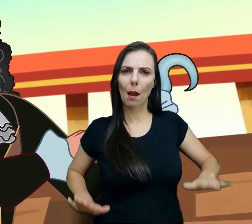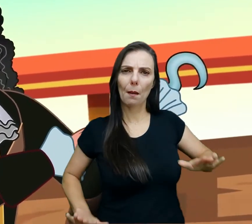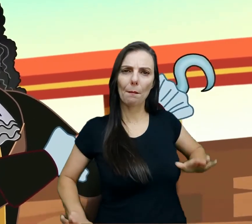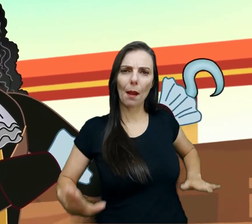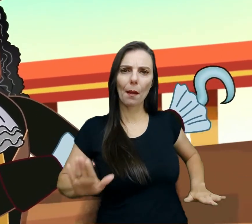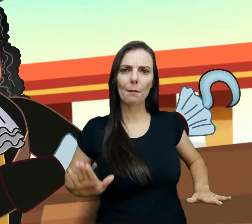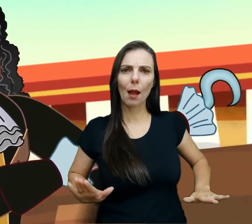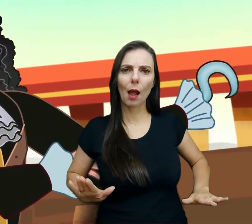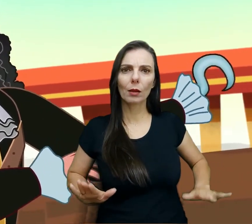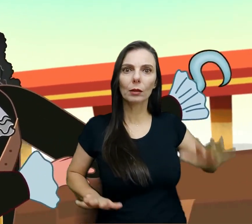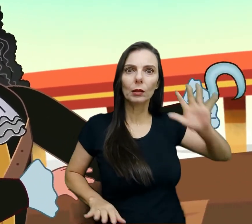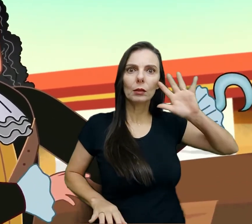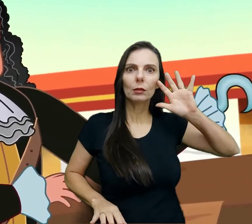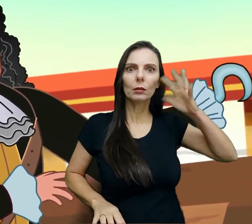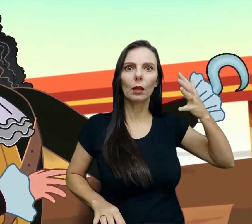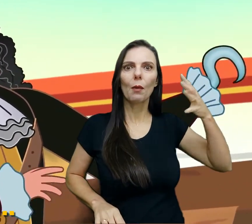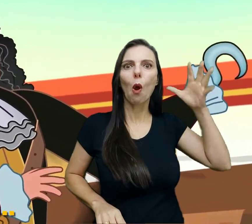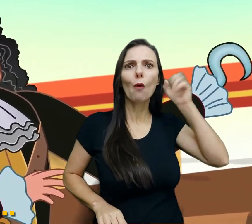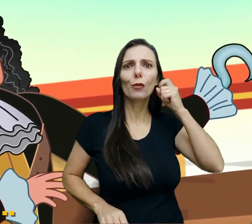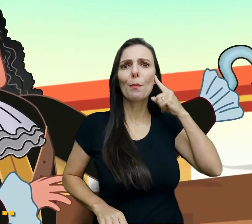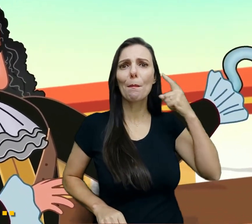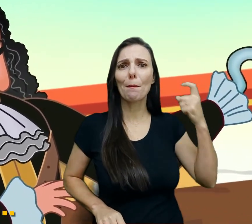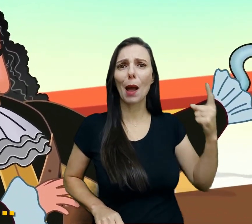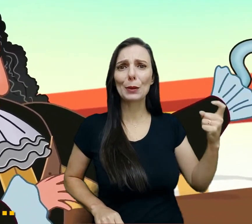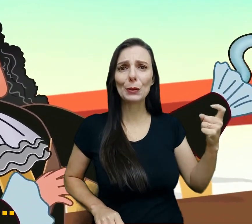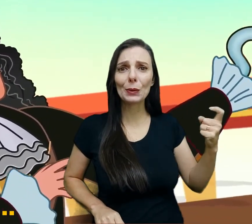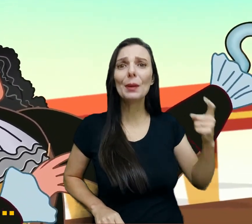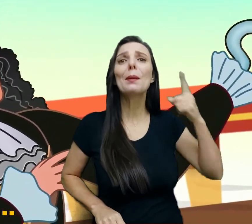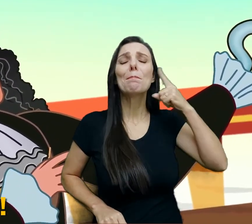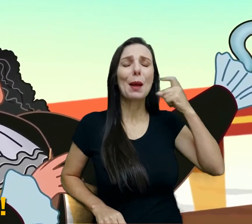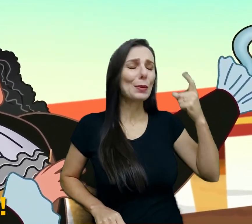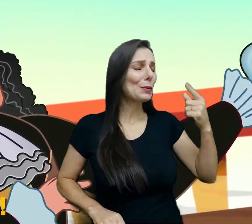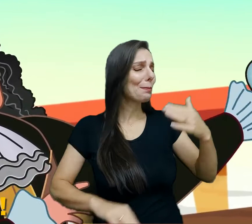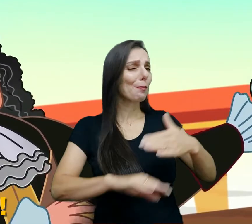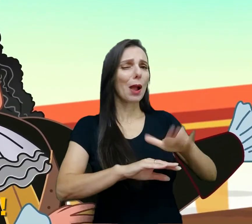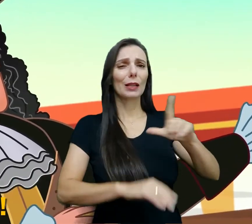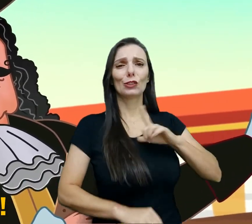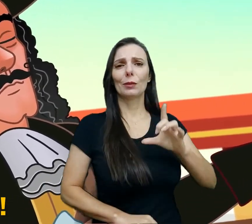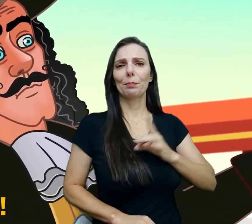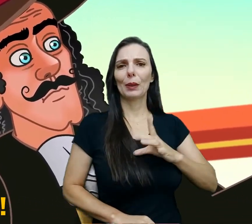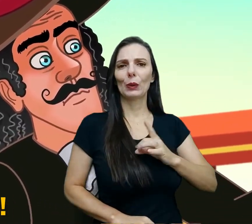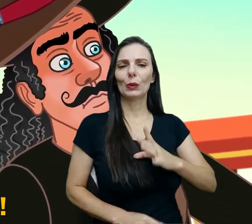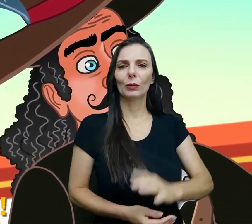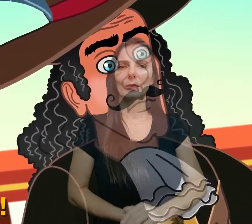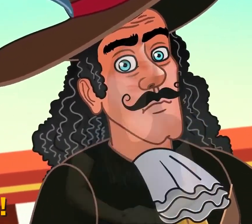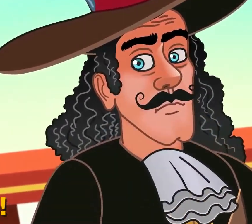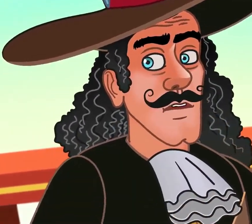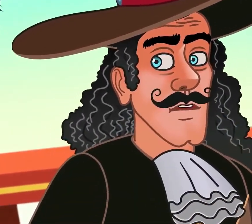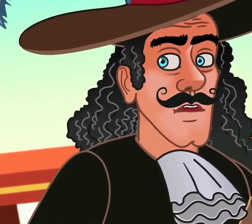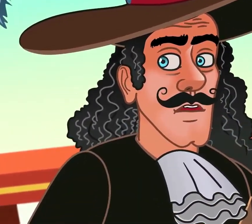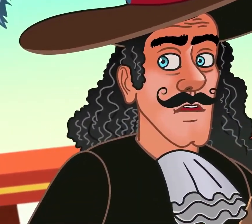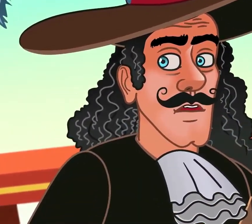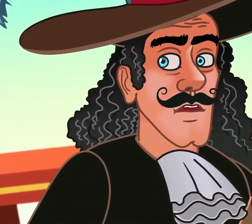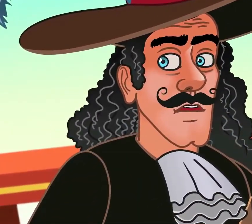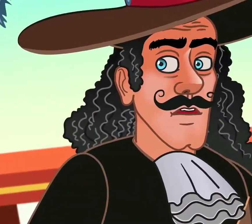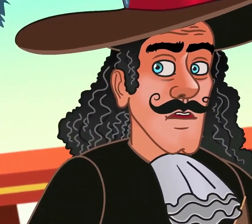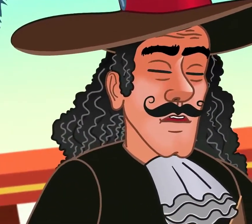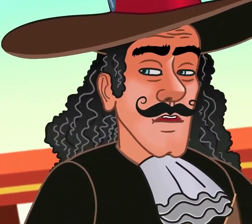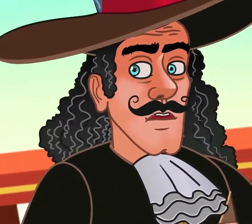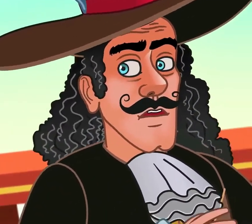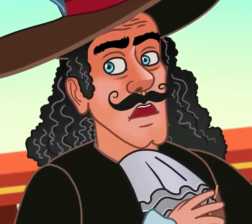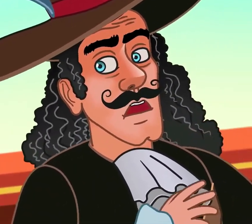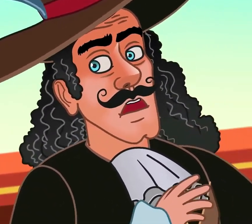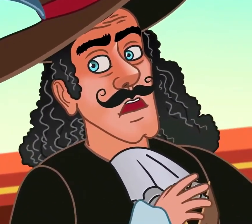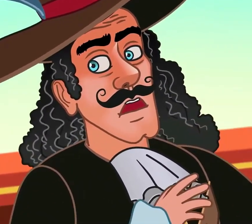empurrando-o para trás. E de repente, ele ouviu aquele barulho, o barulho que ele mais temia.